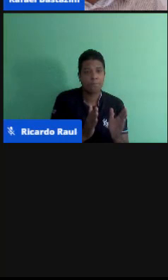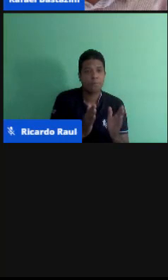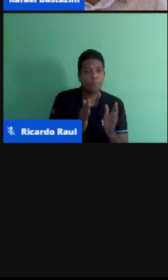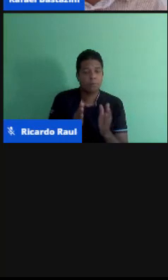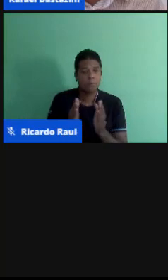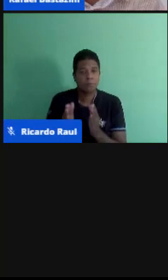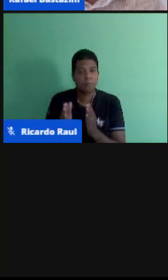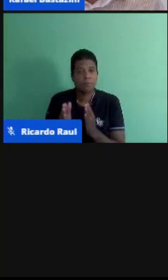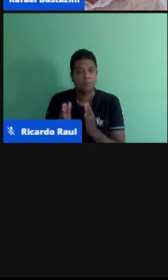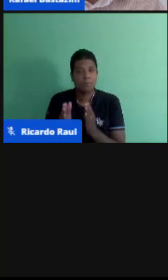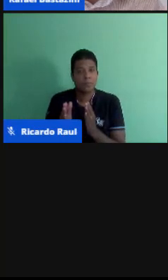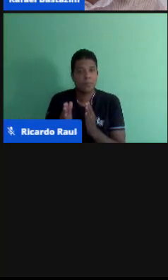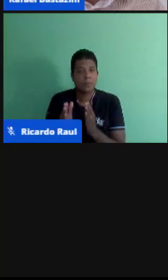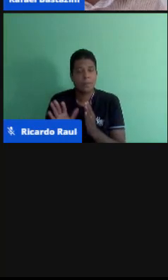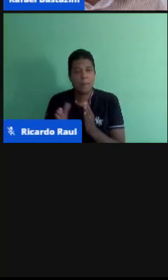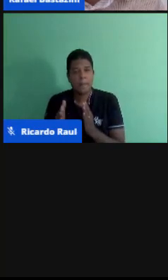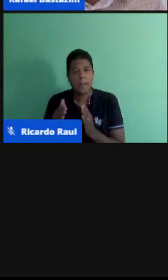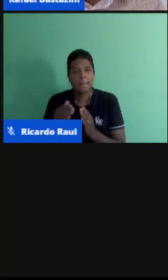fiz o regresso lá para